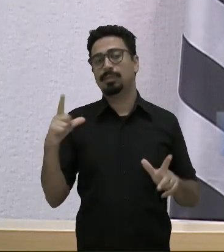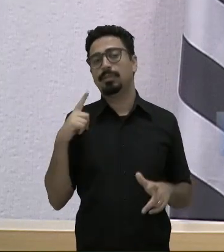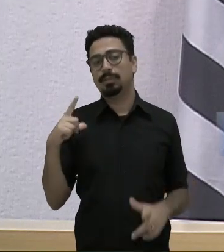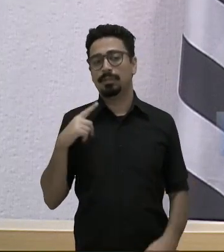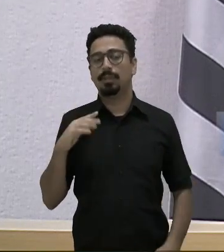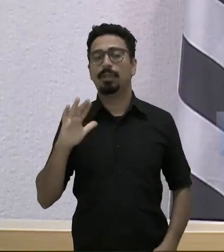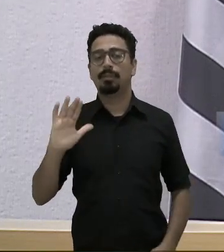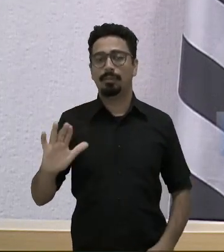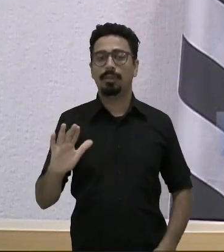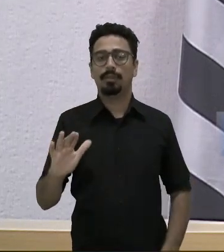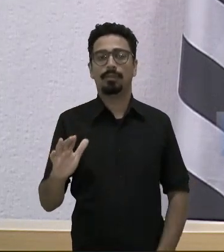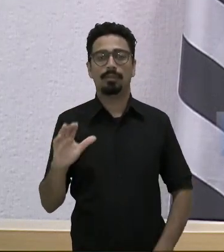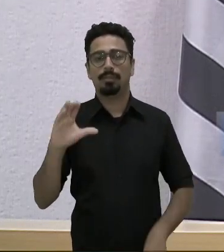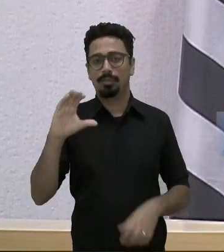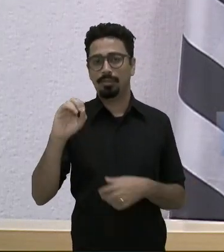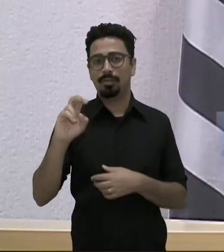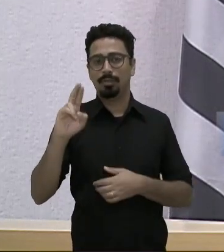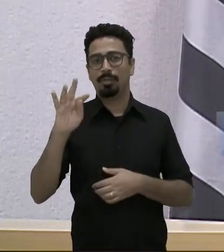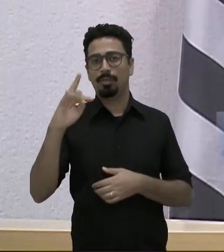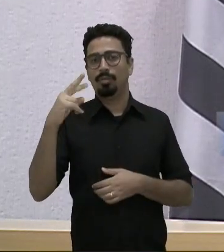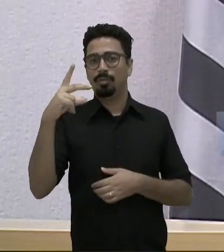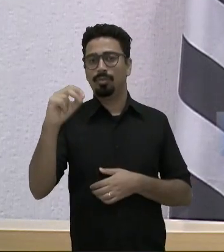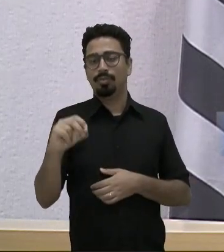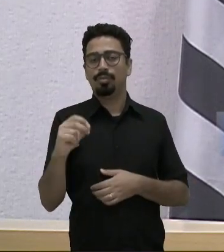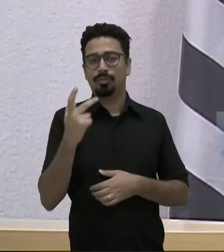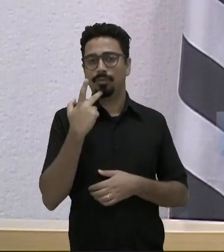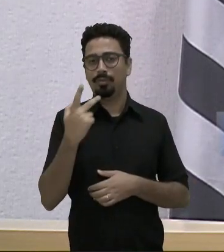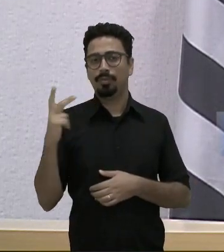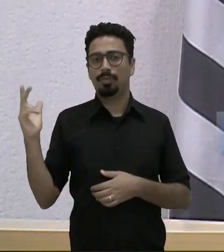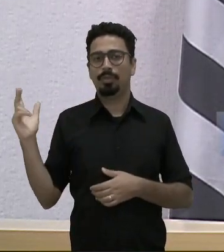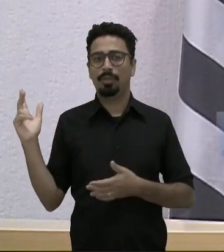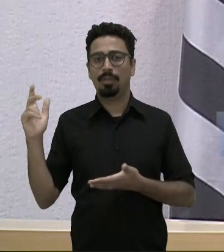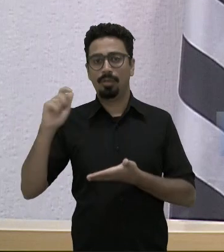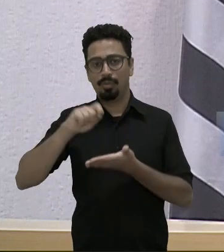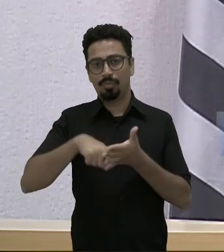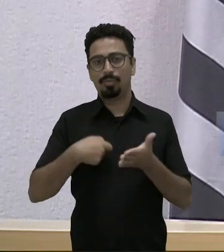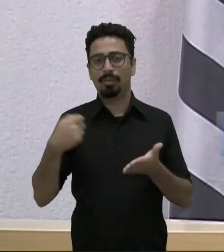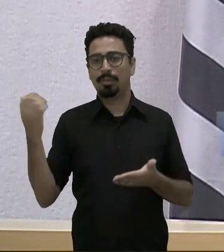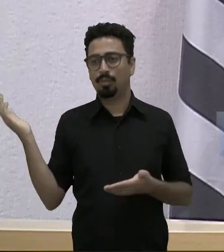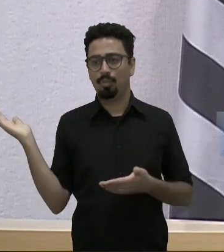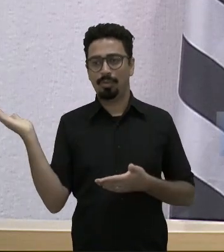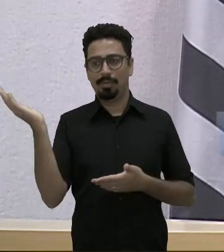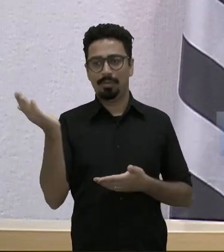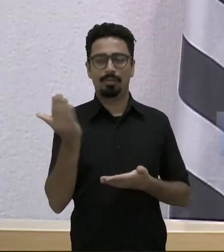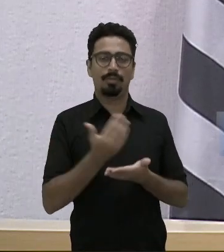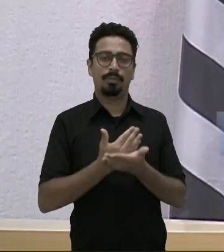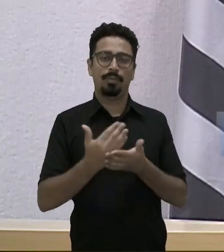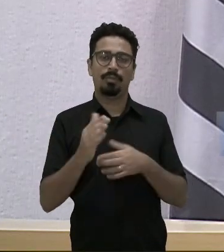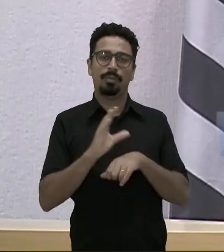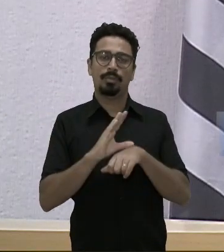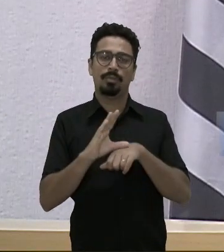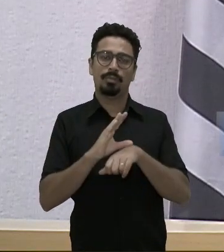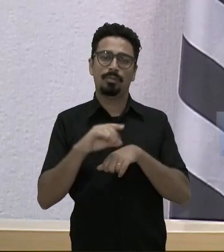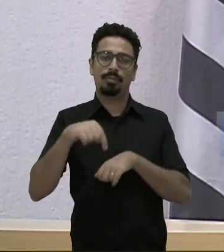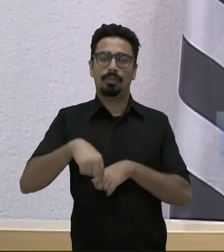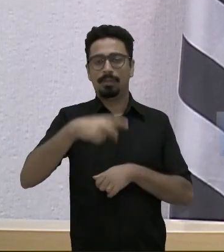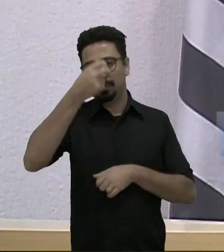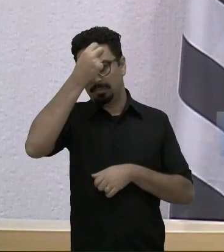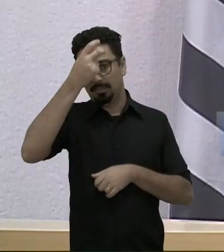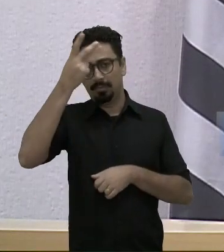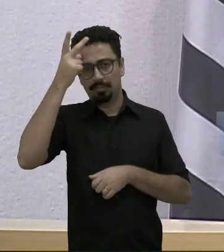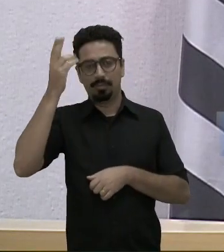o Coutinho me falou que acho que foi contratado um garçom para que possa iniciar o curso de garçom agora na Prefeitura Municipal de